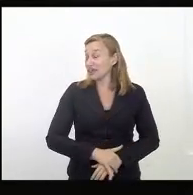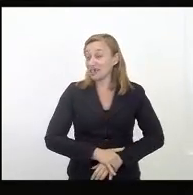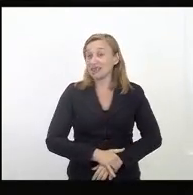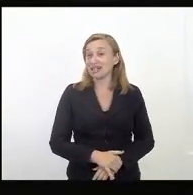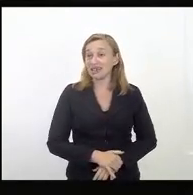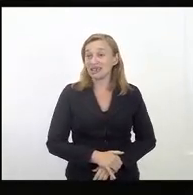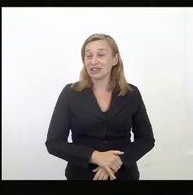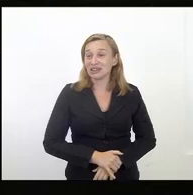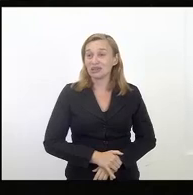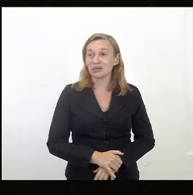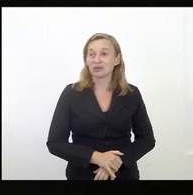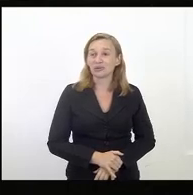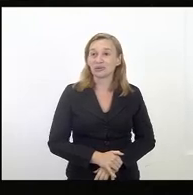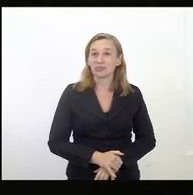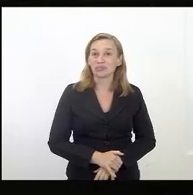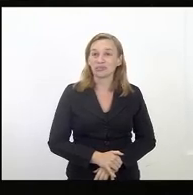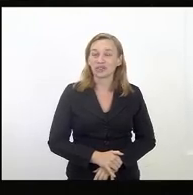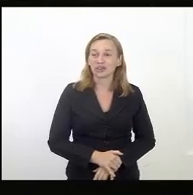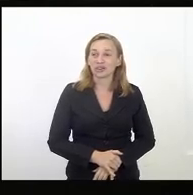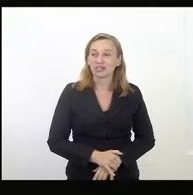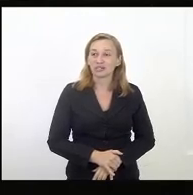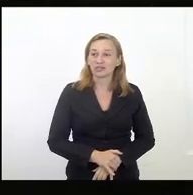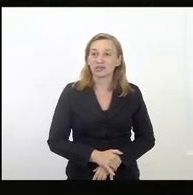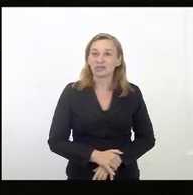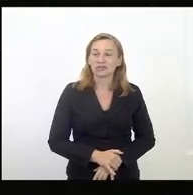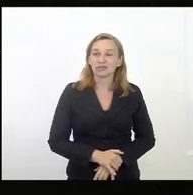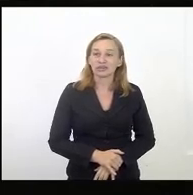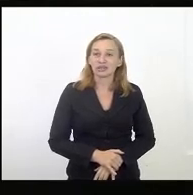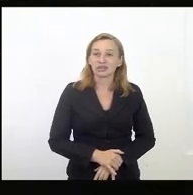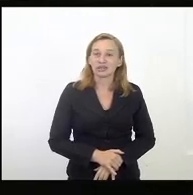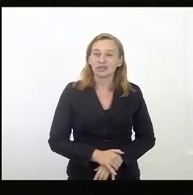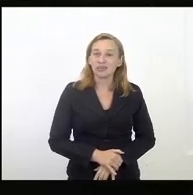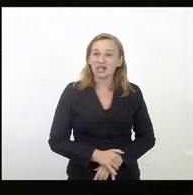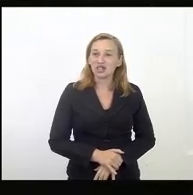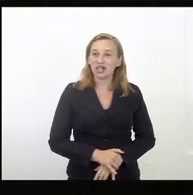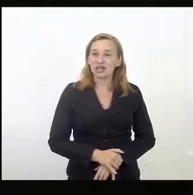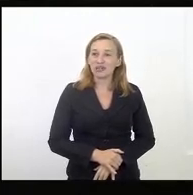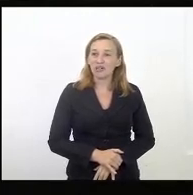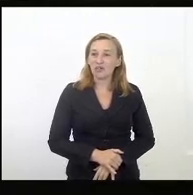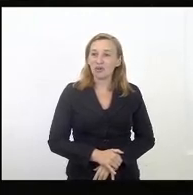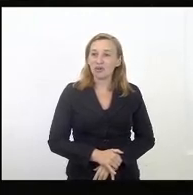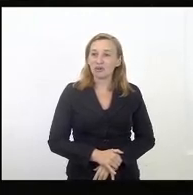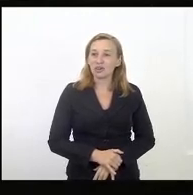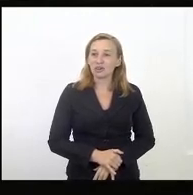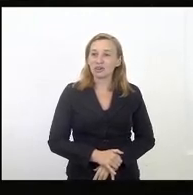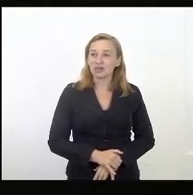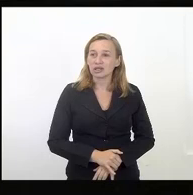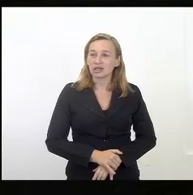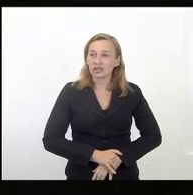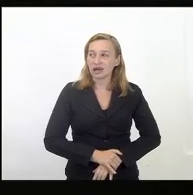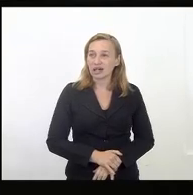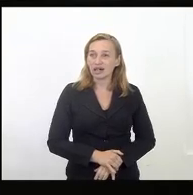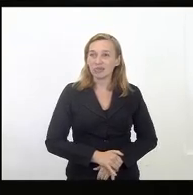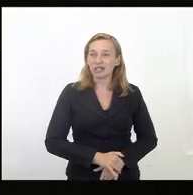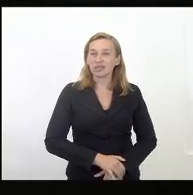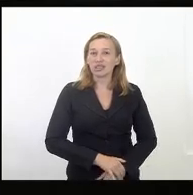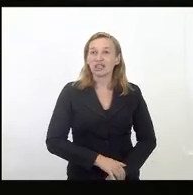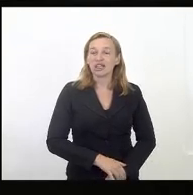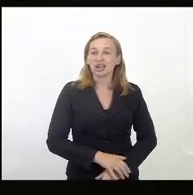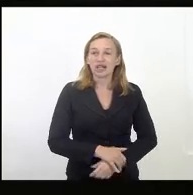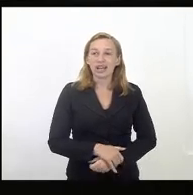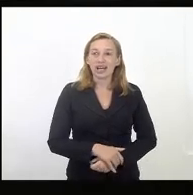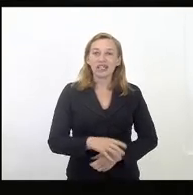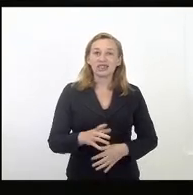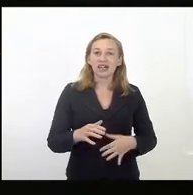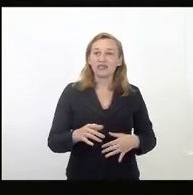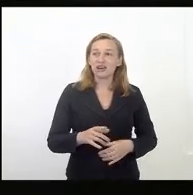transição e muitas Produções Como já tem sido feitas e vai continuar fazendo muito mais Produções